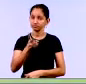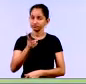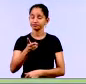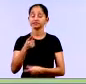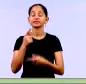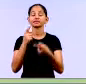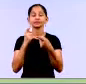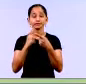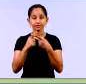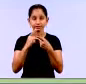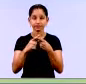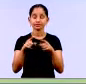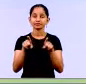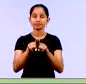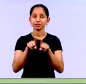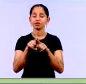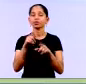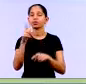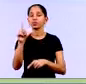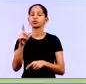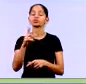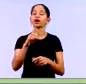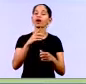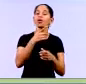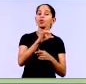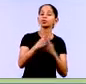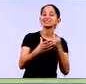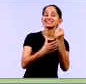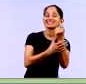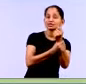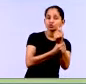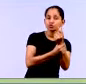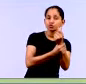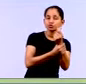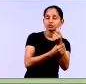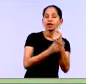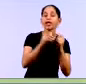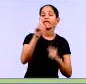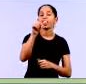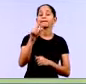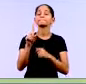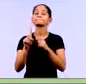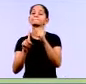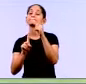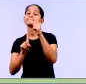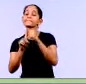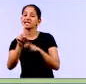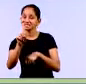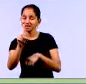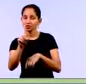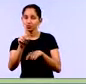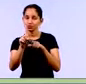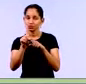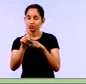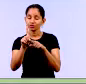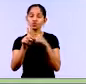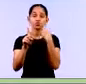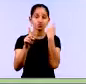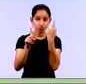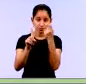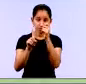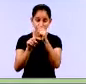também que as taxas de seguros, ele é mensal, ou seja,